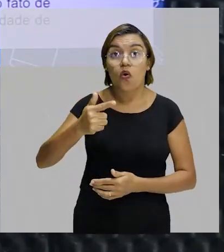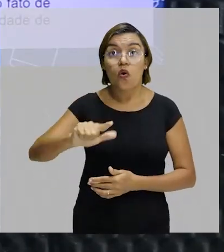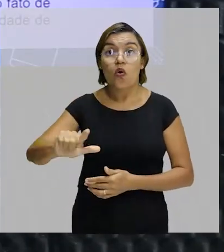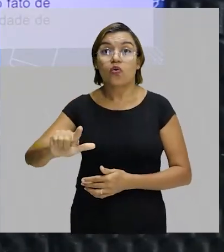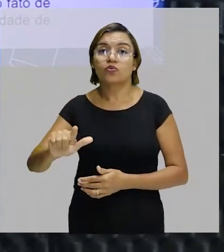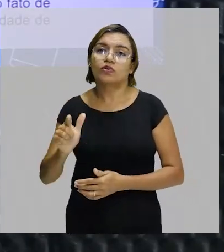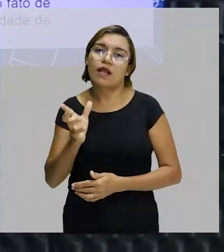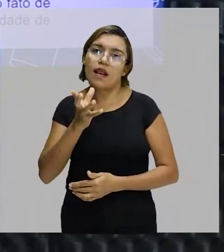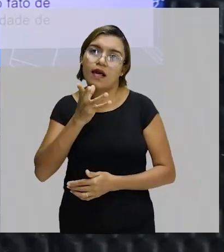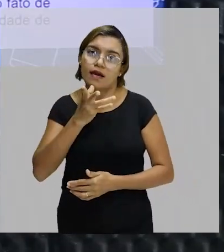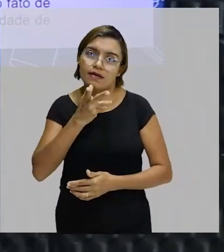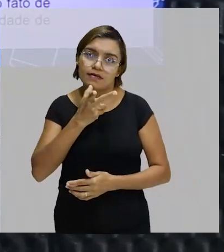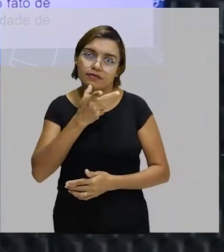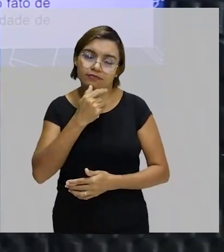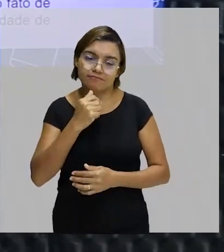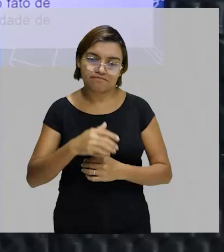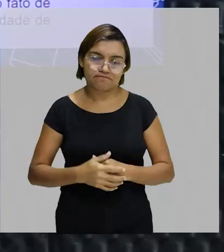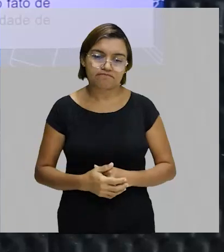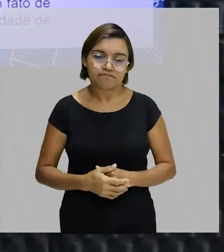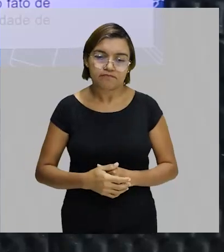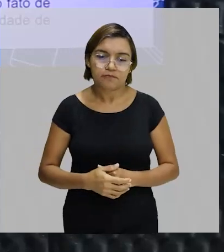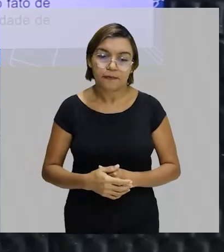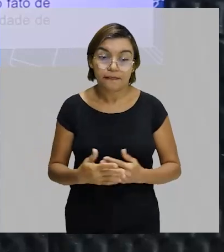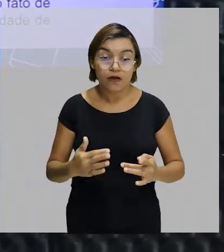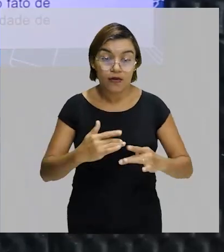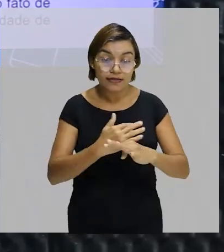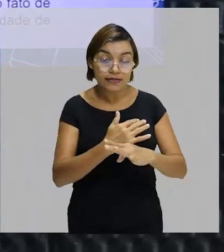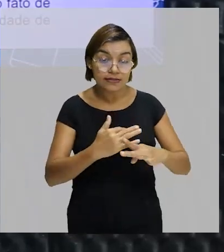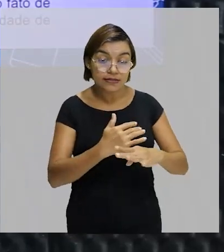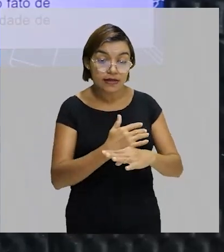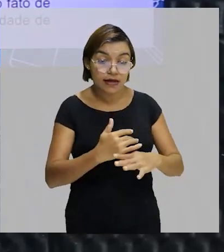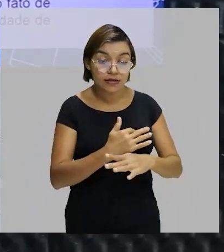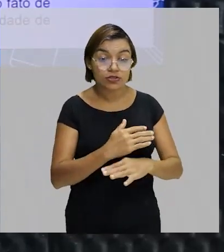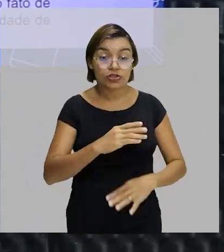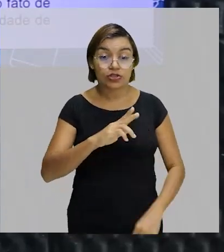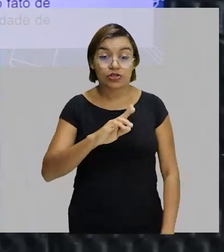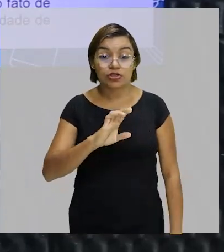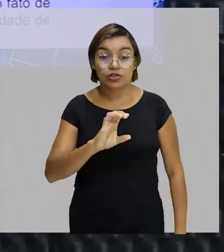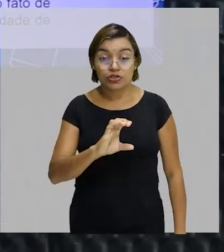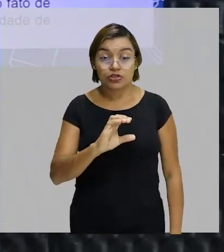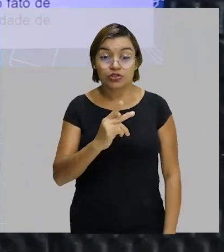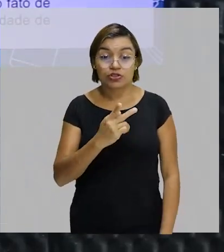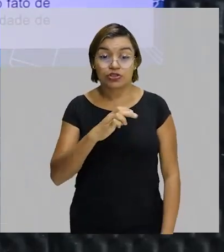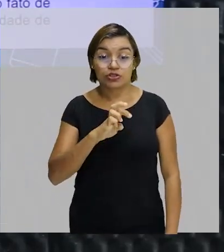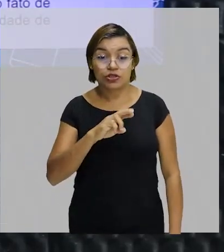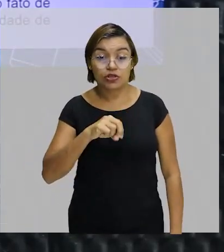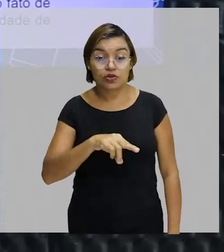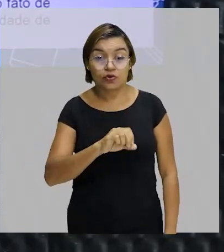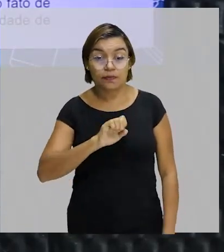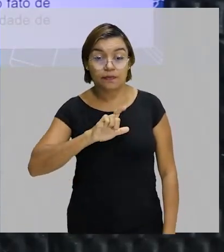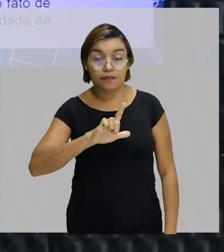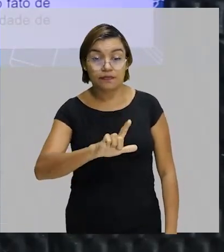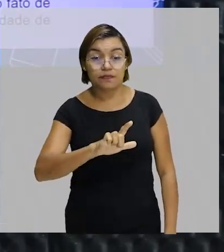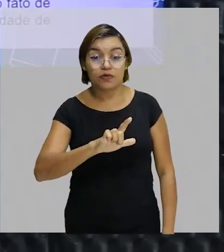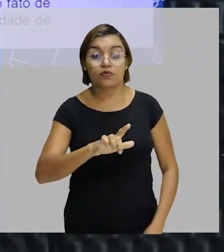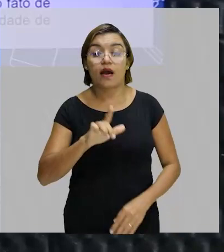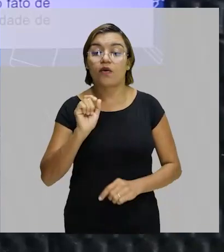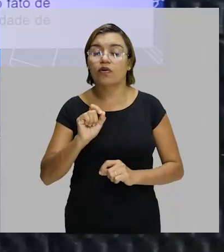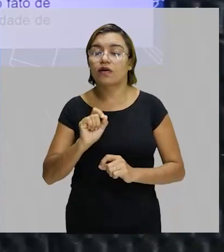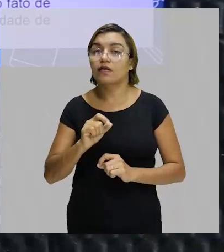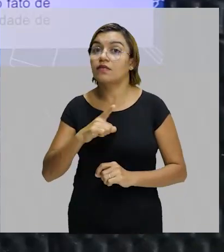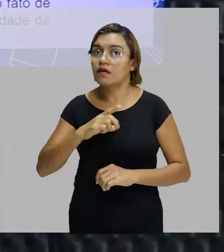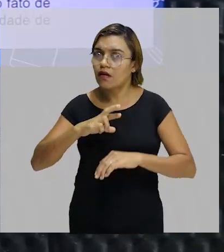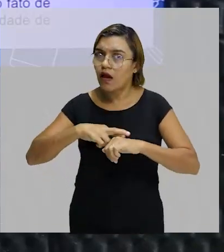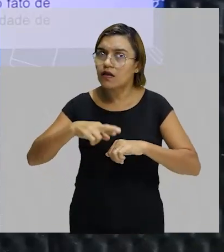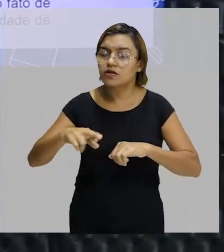é muito lento. Então, no caso da cidade de Chernobyl, ali existe ainda muita radiação. Por isso,